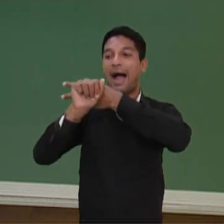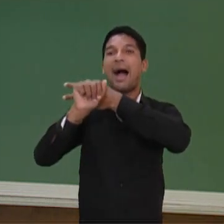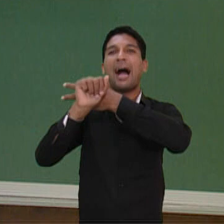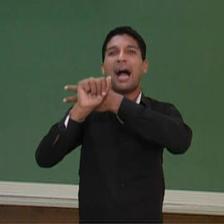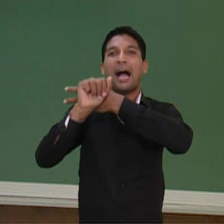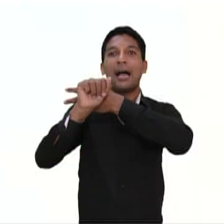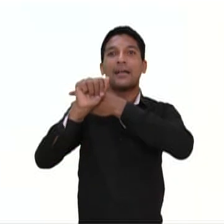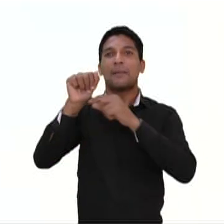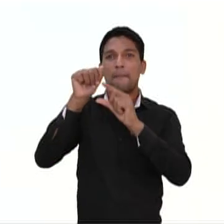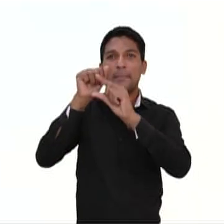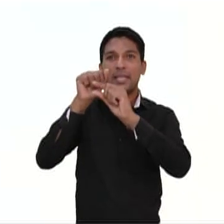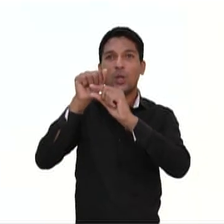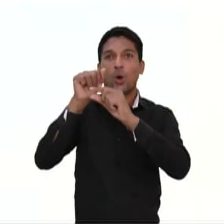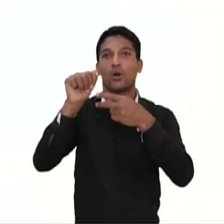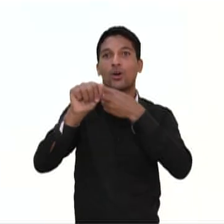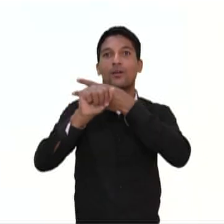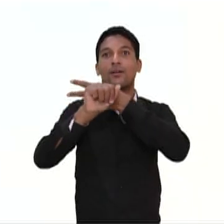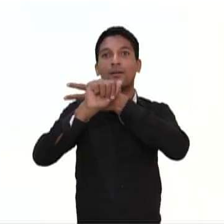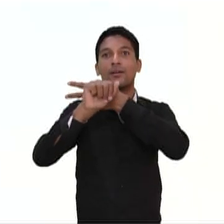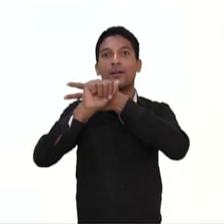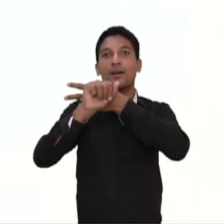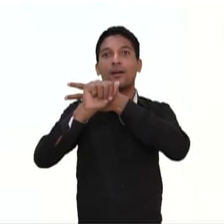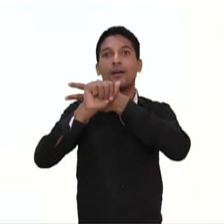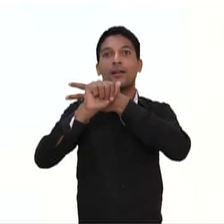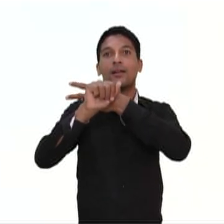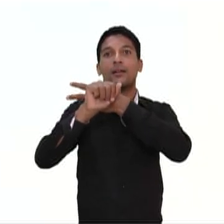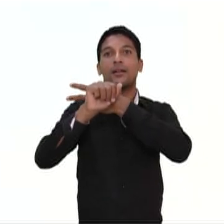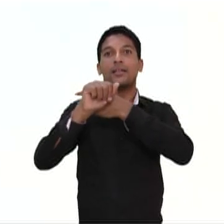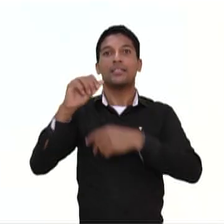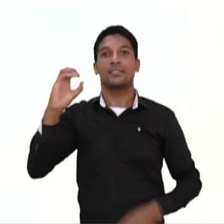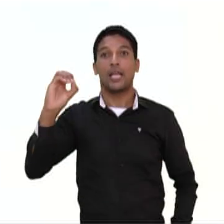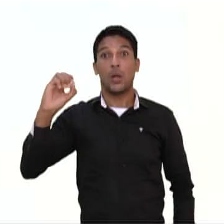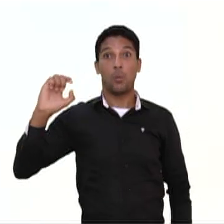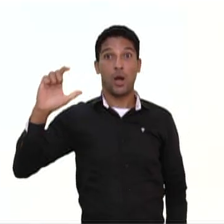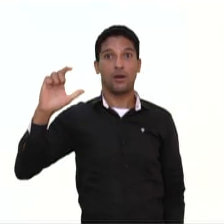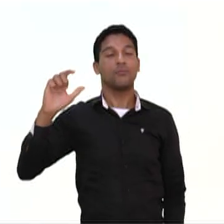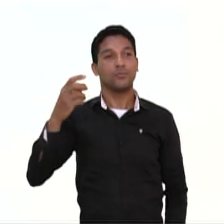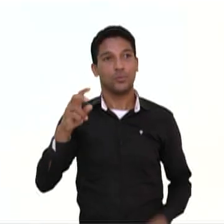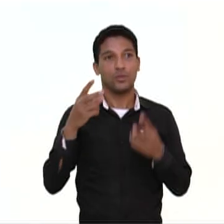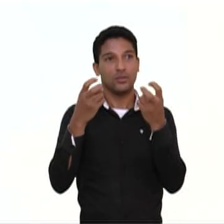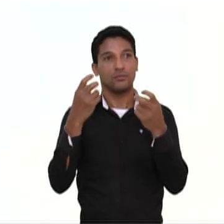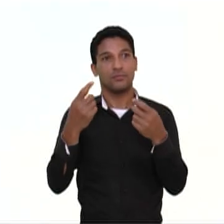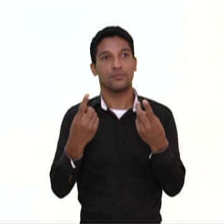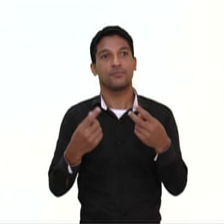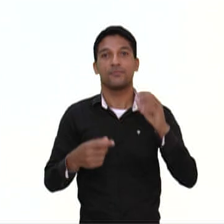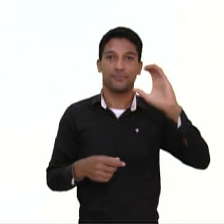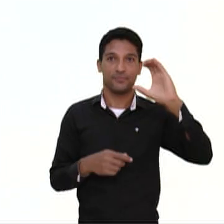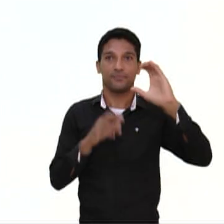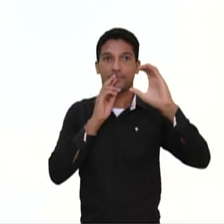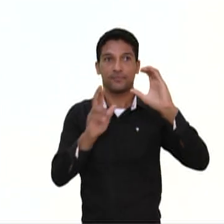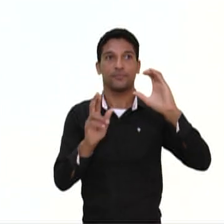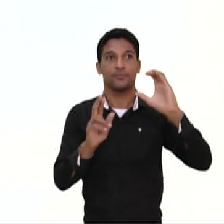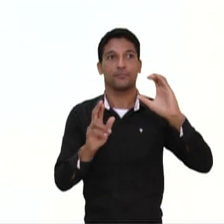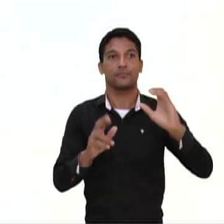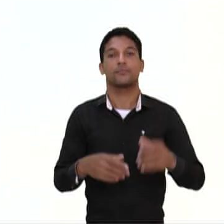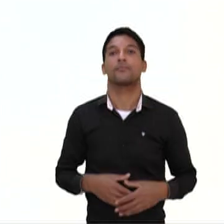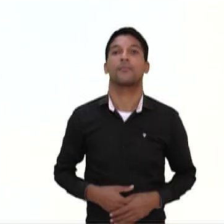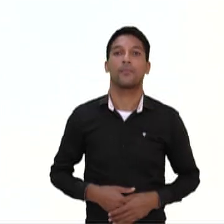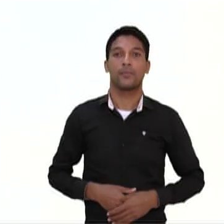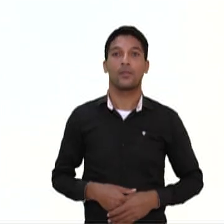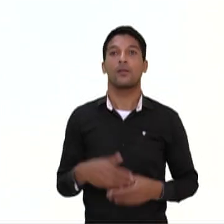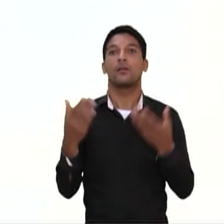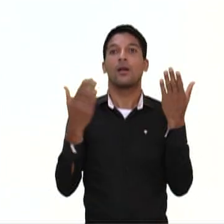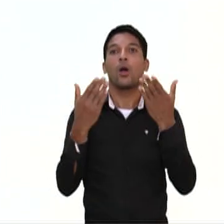temos aí letra C, né? A menor que zero negativo e o B maior que zero positivo. Outra perguntinha para você,